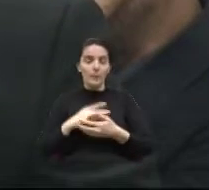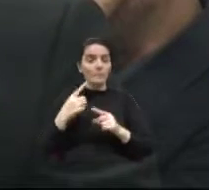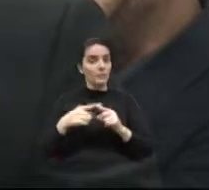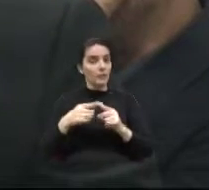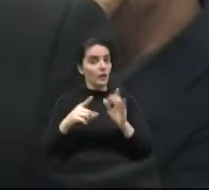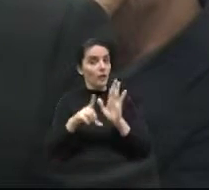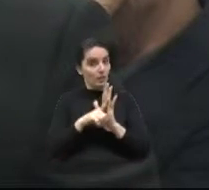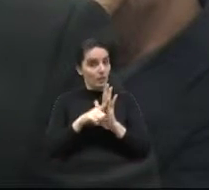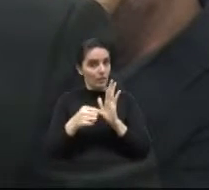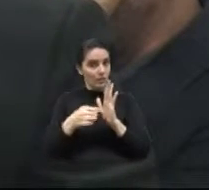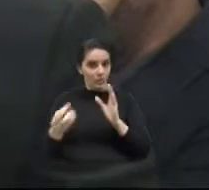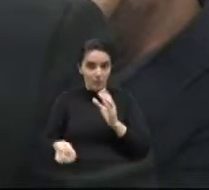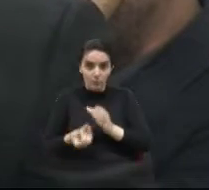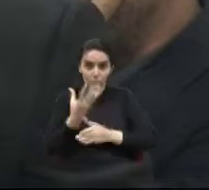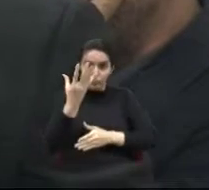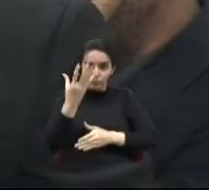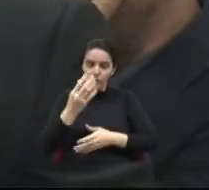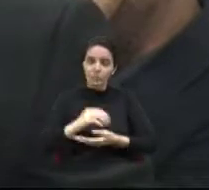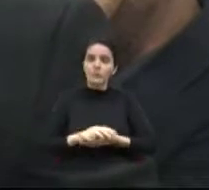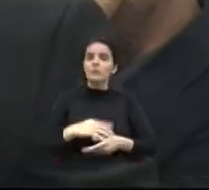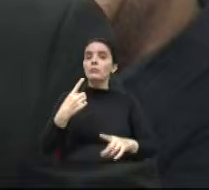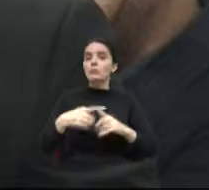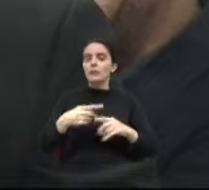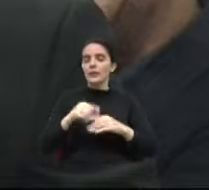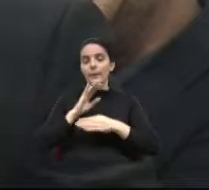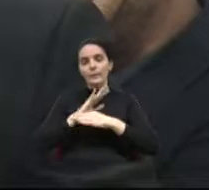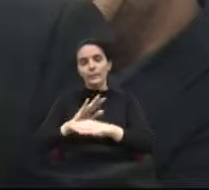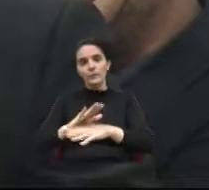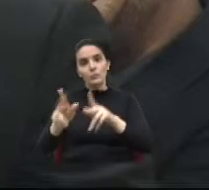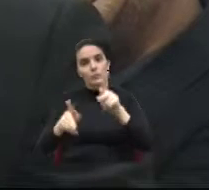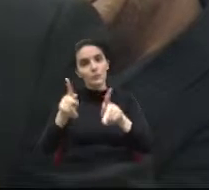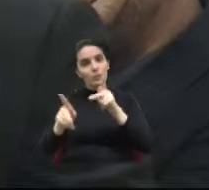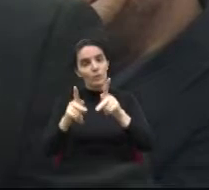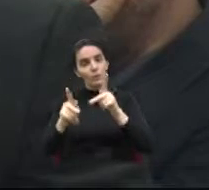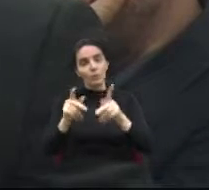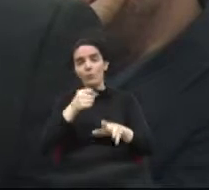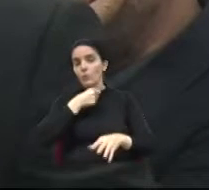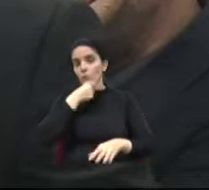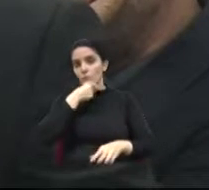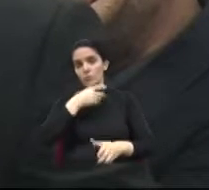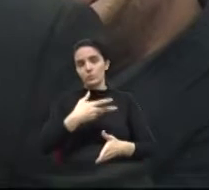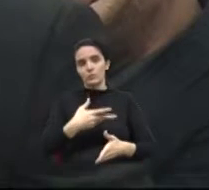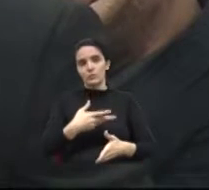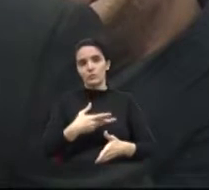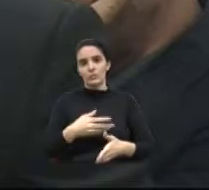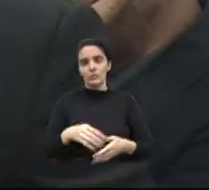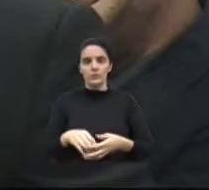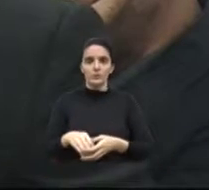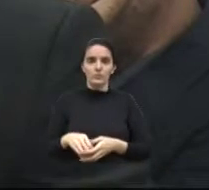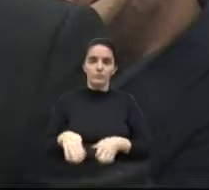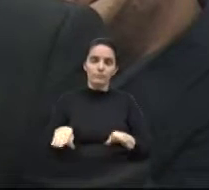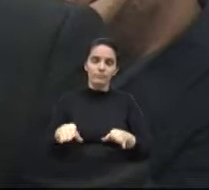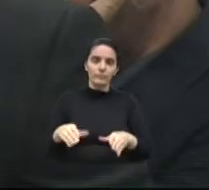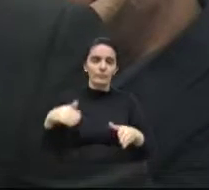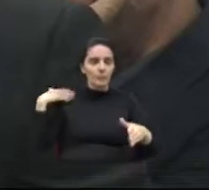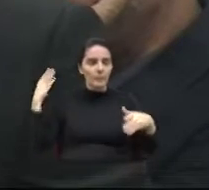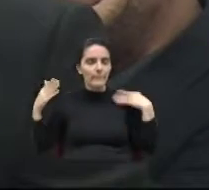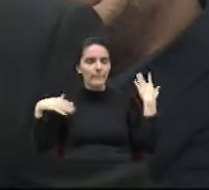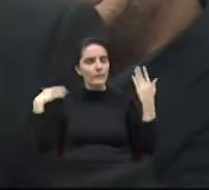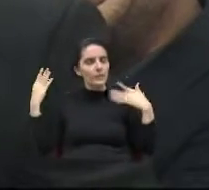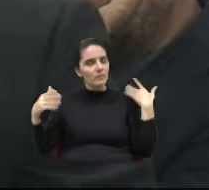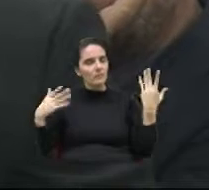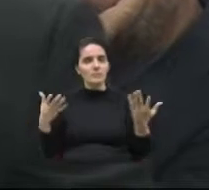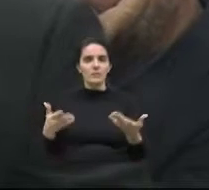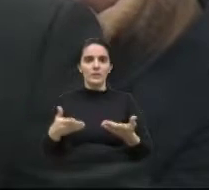intuito de ajudar a população idosa a promover um momento de lazer, um momento de